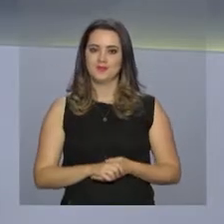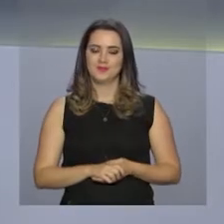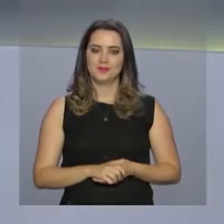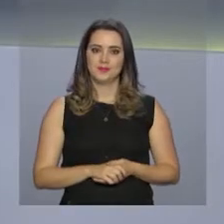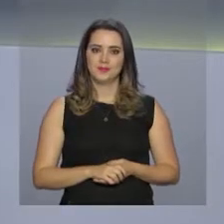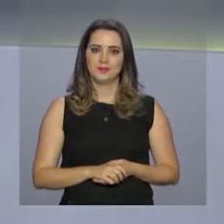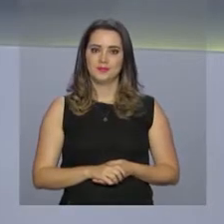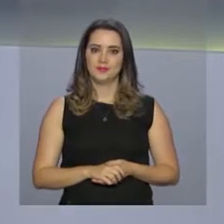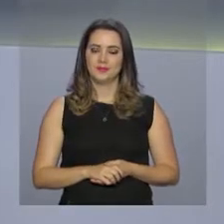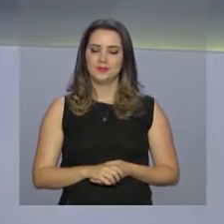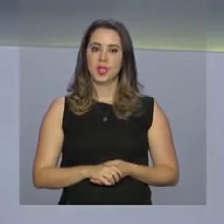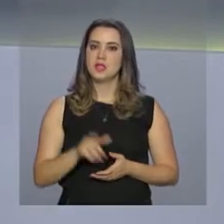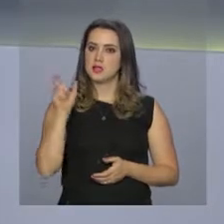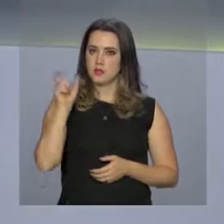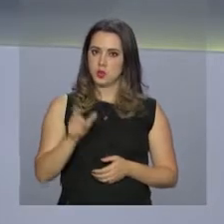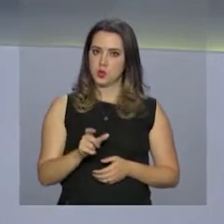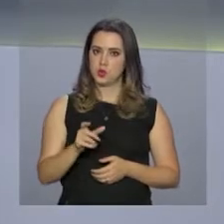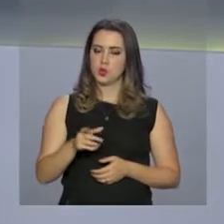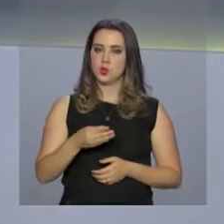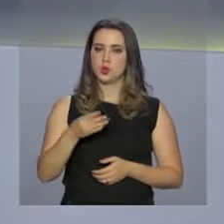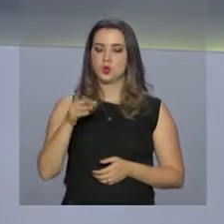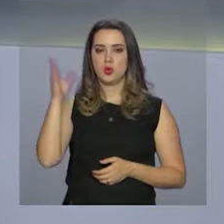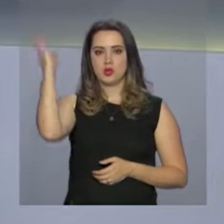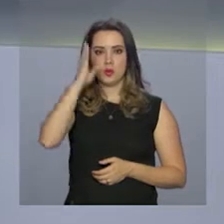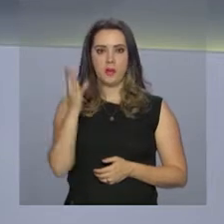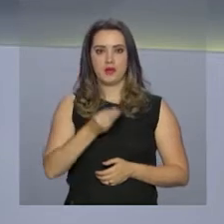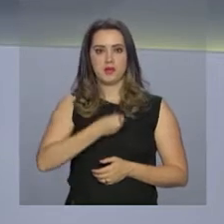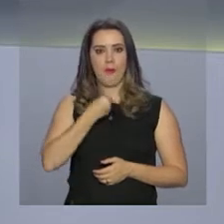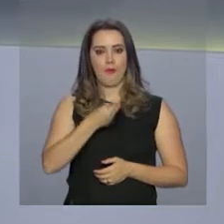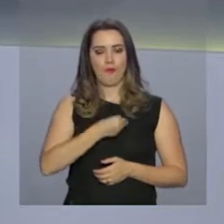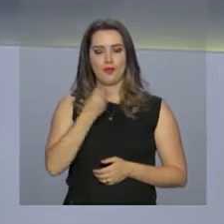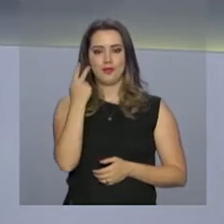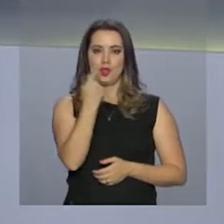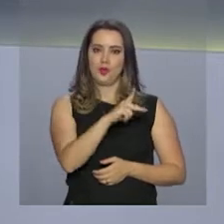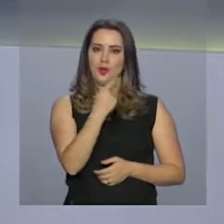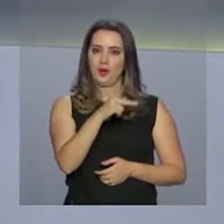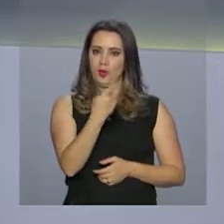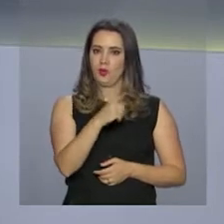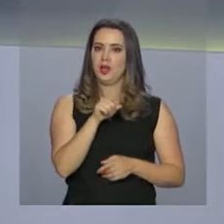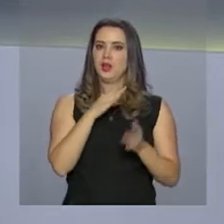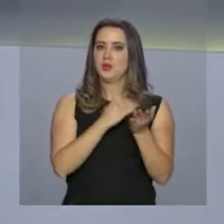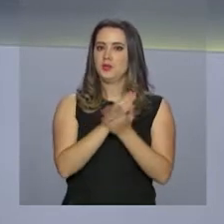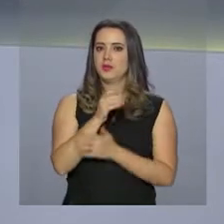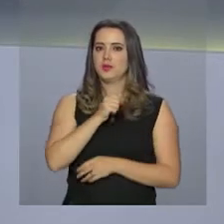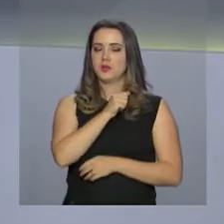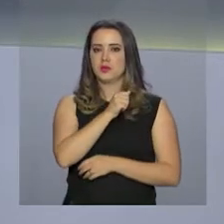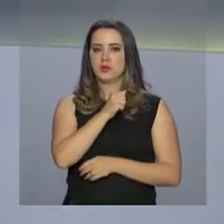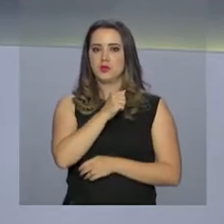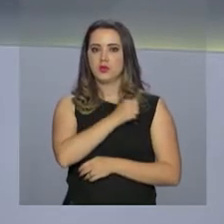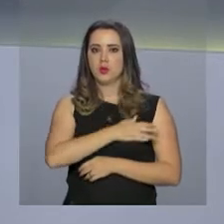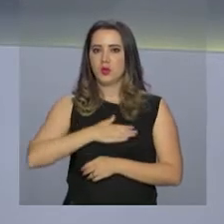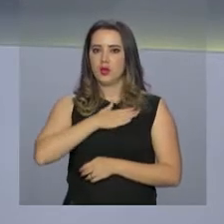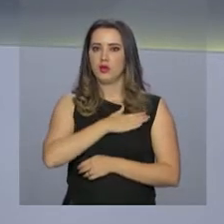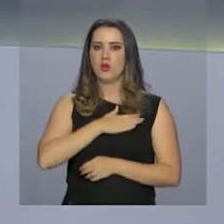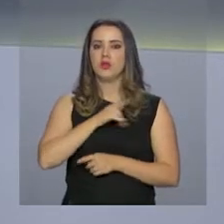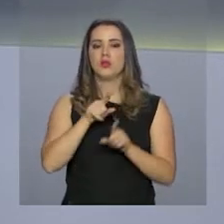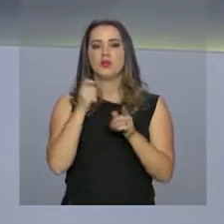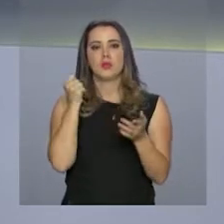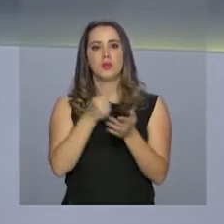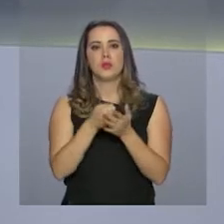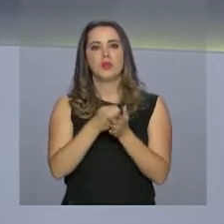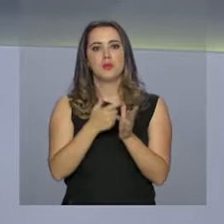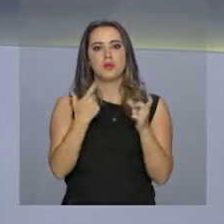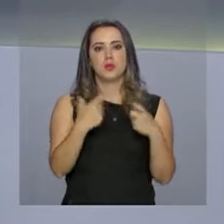E com um grande número de brasileiros vivendo no Paraguai, desde o início de agosto está valendo um novo sistema de pagamentos em moeda